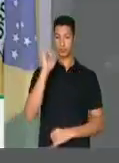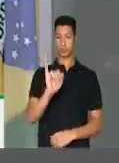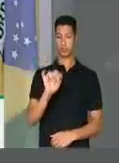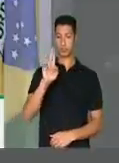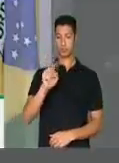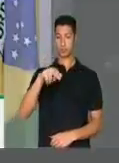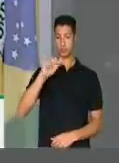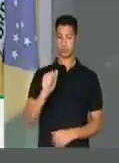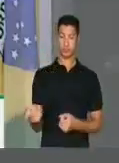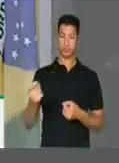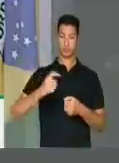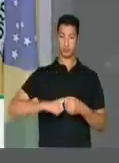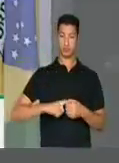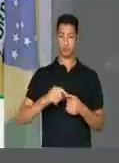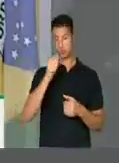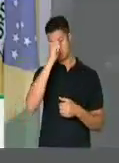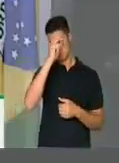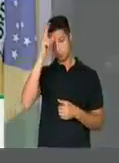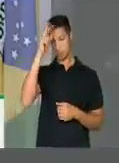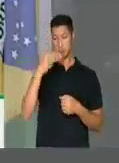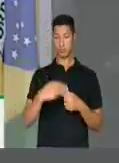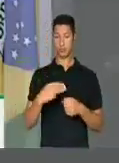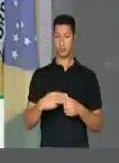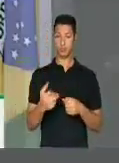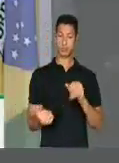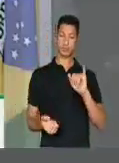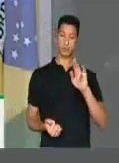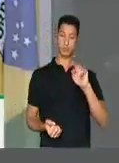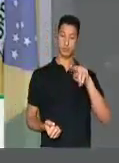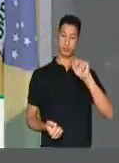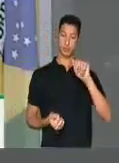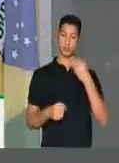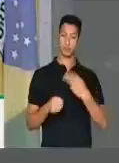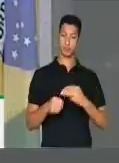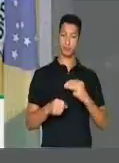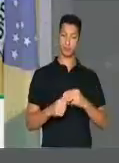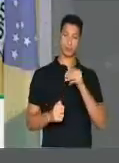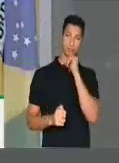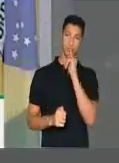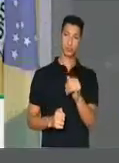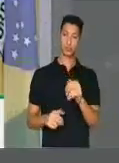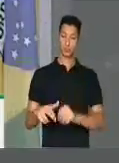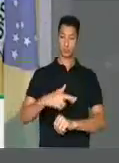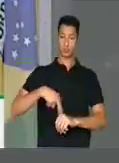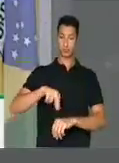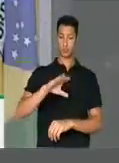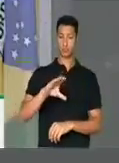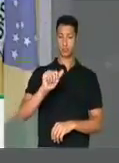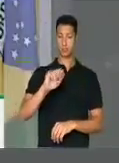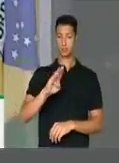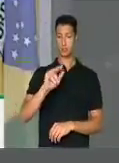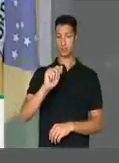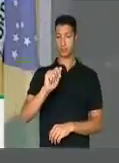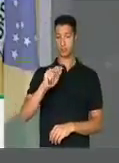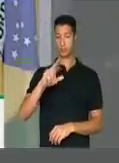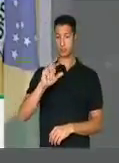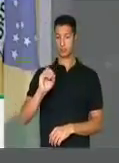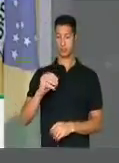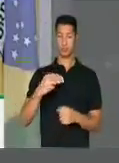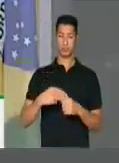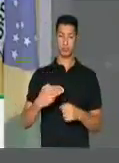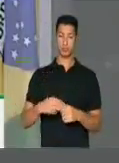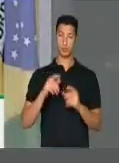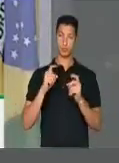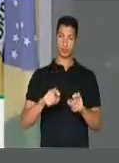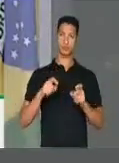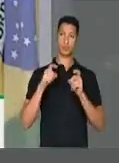de Iúna, com a parceria com a Prefeitura Municipal. Iúna é um município, como eu disse, está na região do Caparaó Capixaba, um